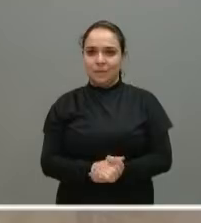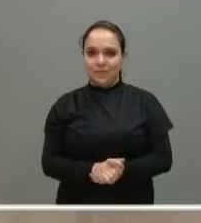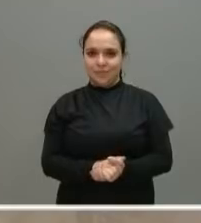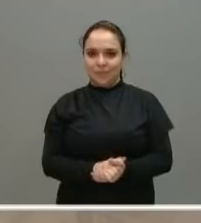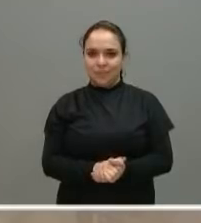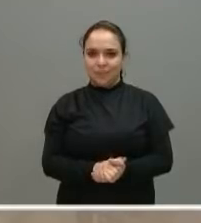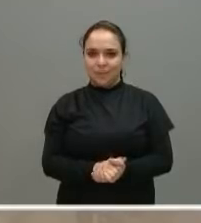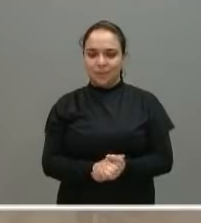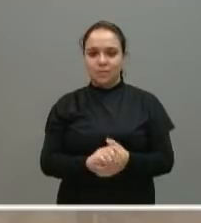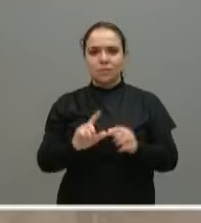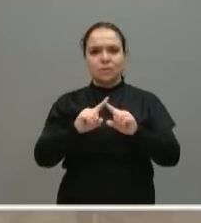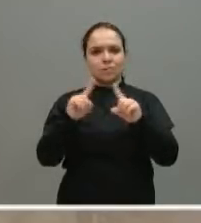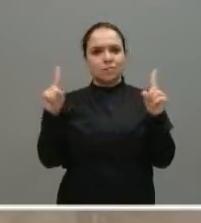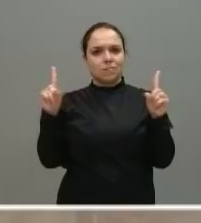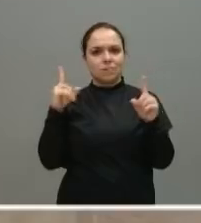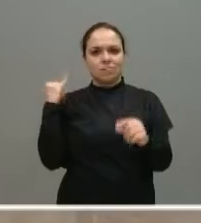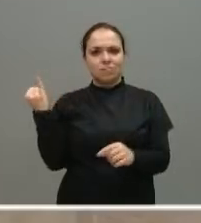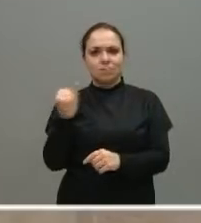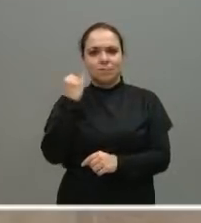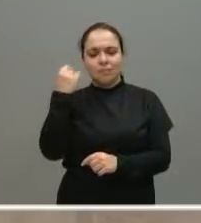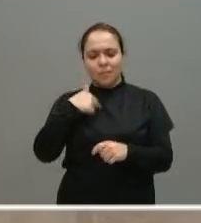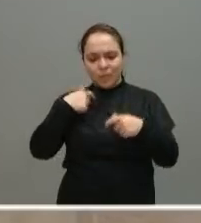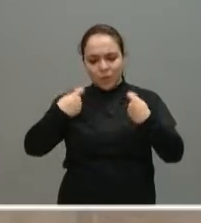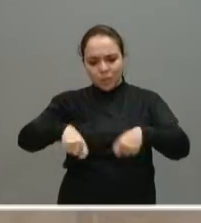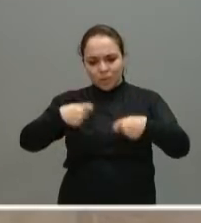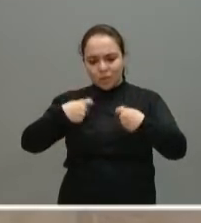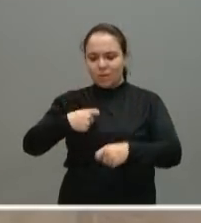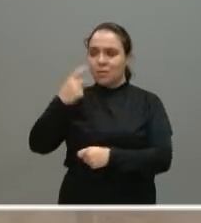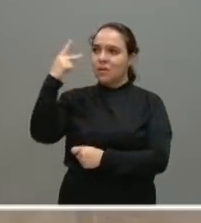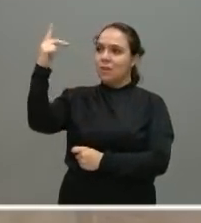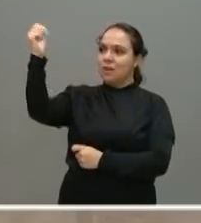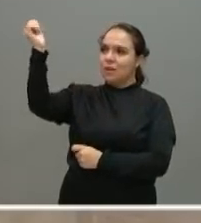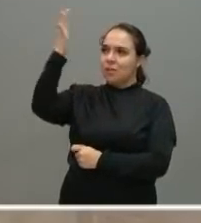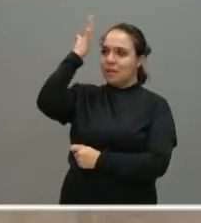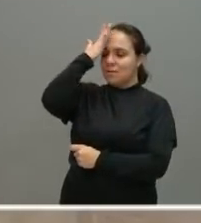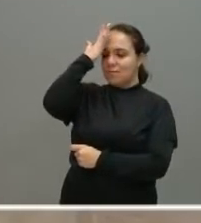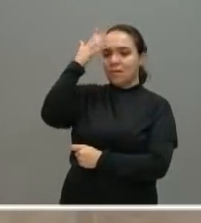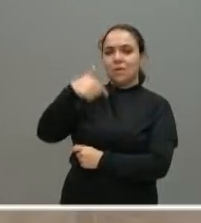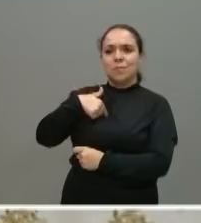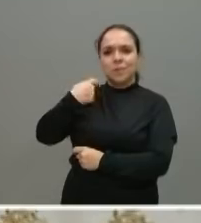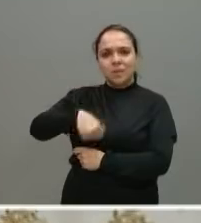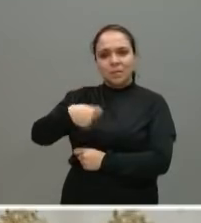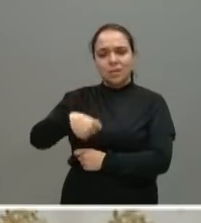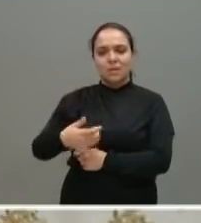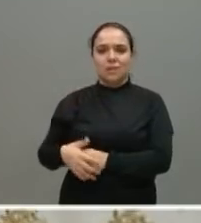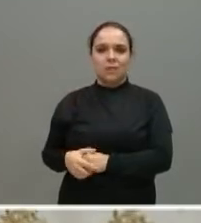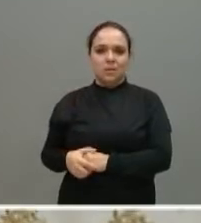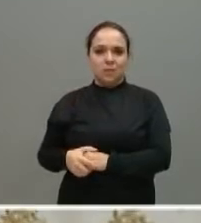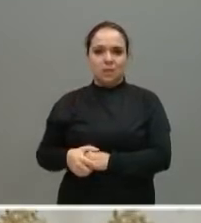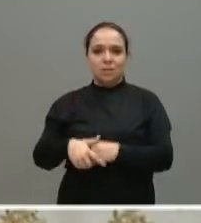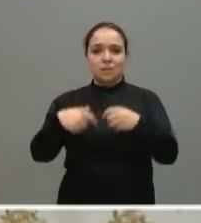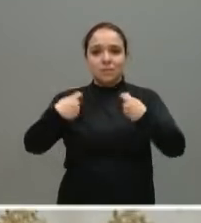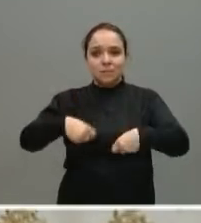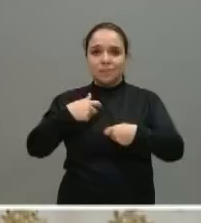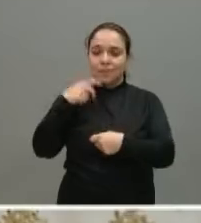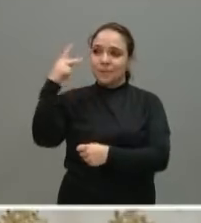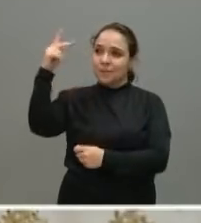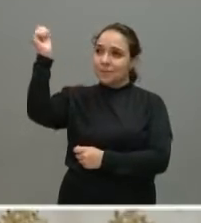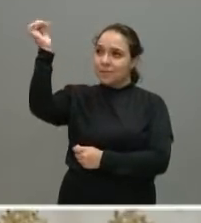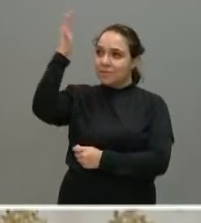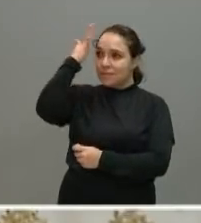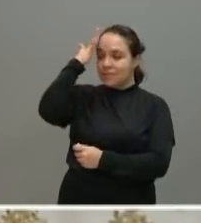Mas, Senhor, eu preciso da Tua graça, eu necessito da Tua graça.